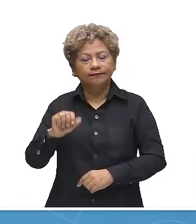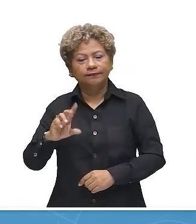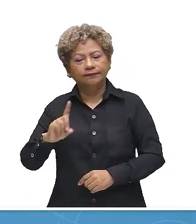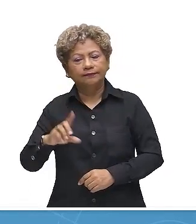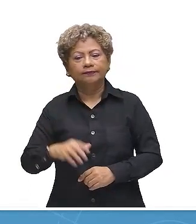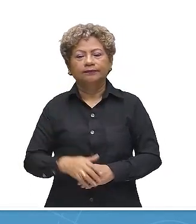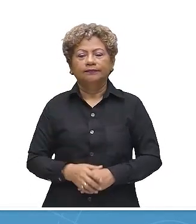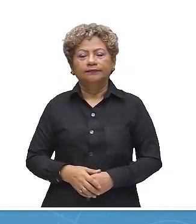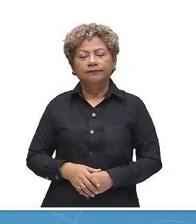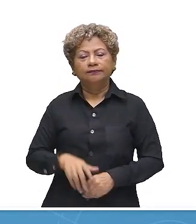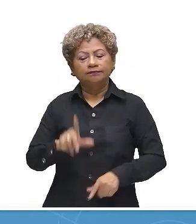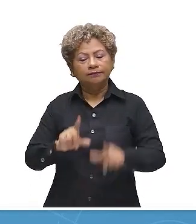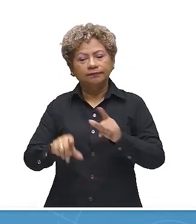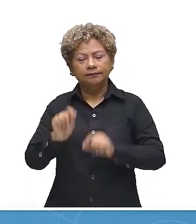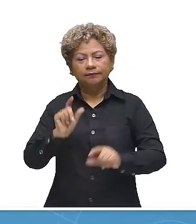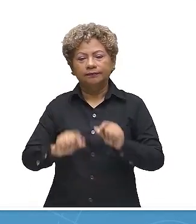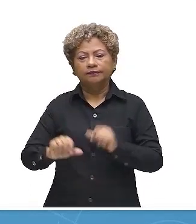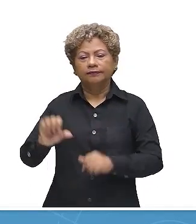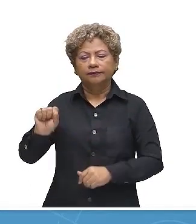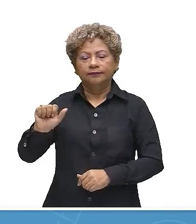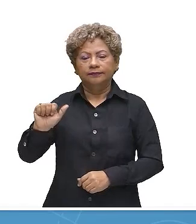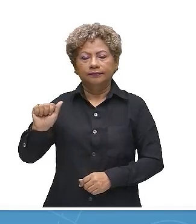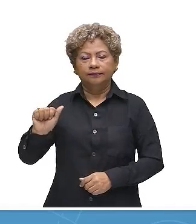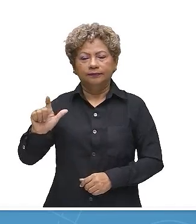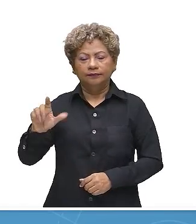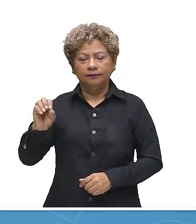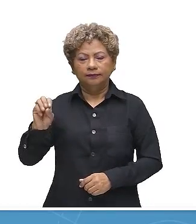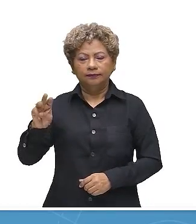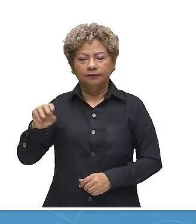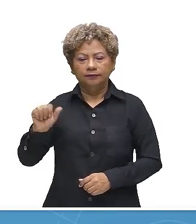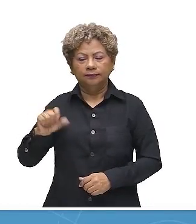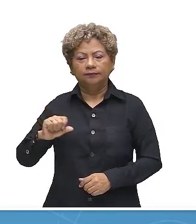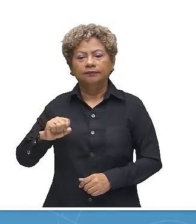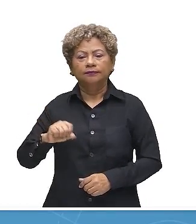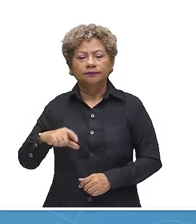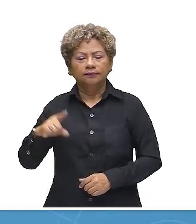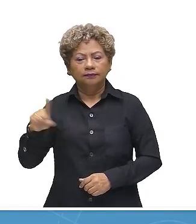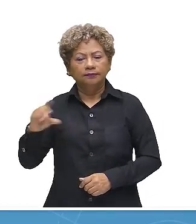Salomão, letra C. Ayrton, D ou A.